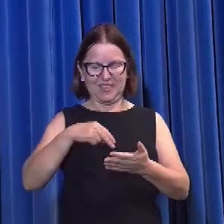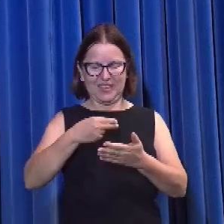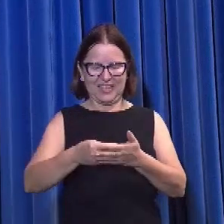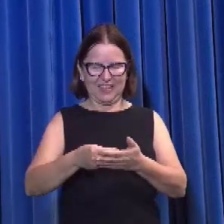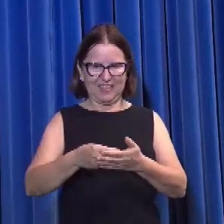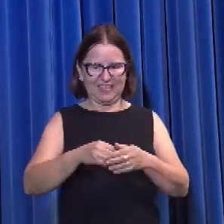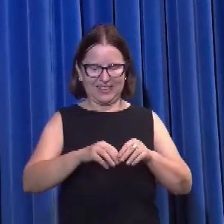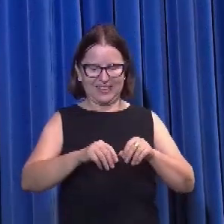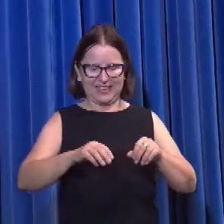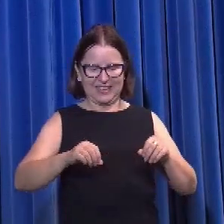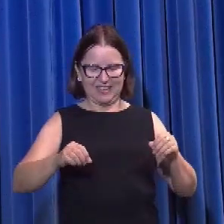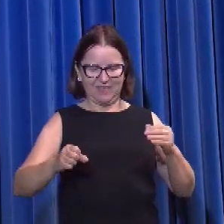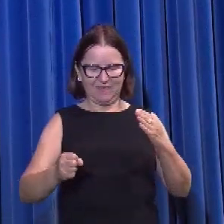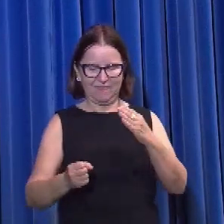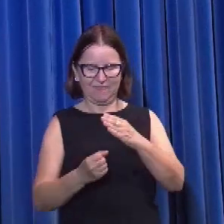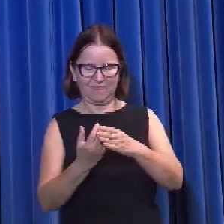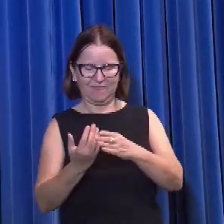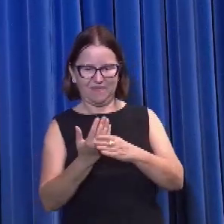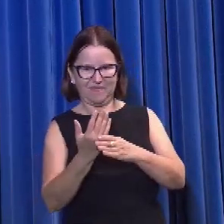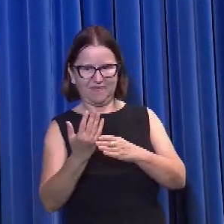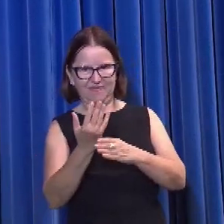produzir uma laranjeira.